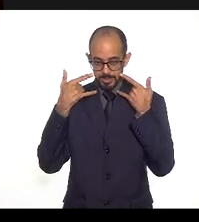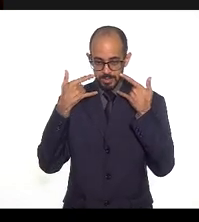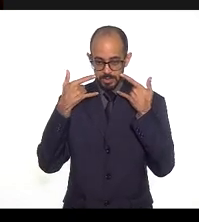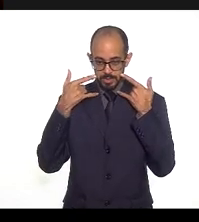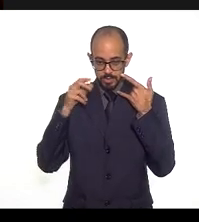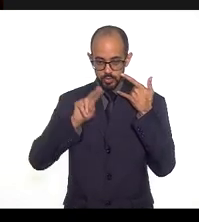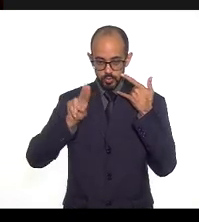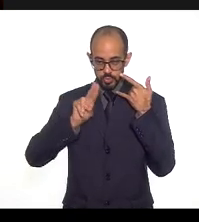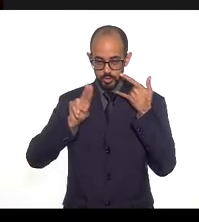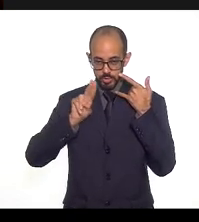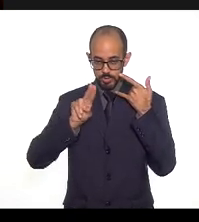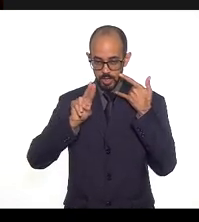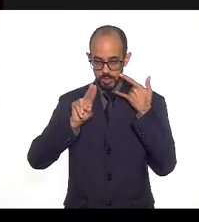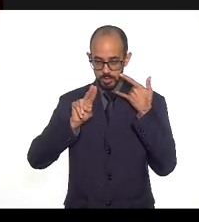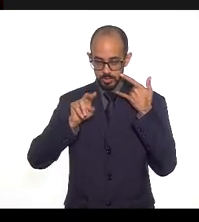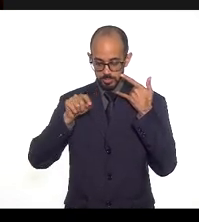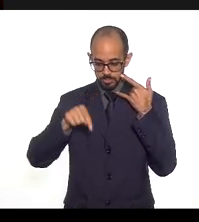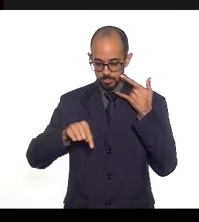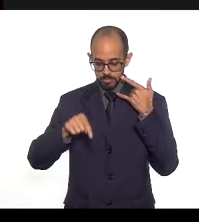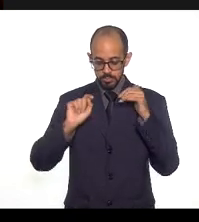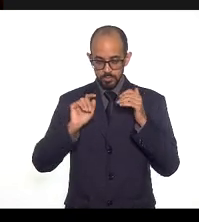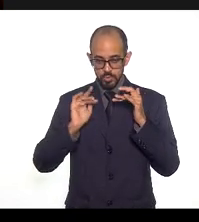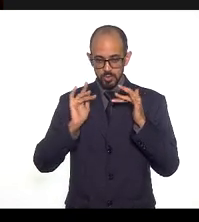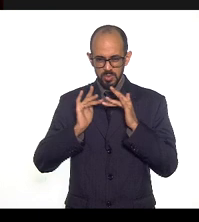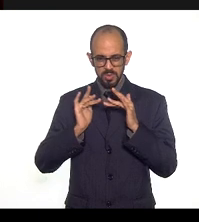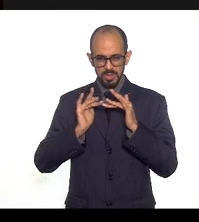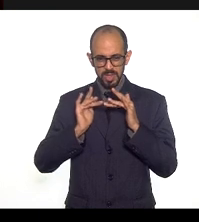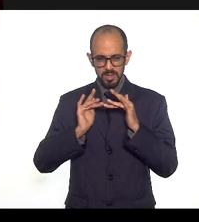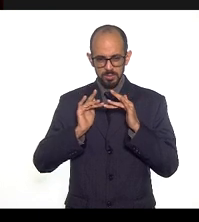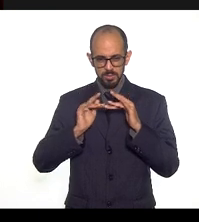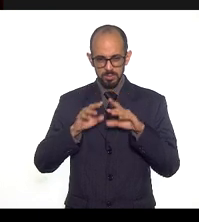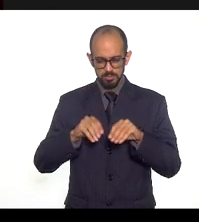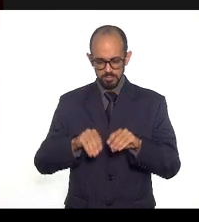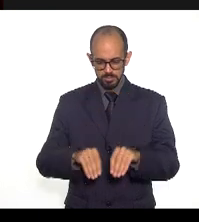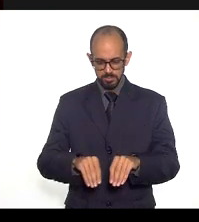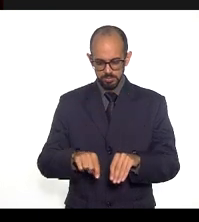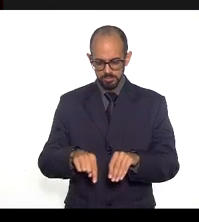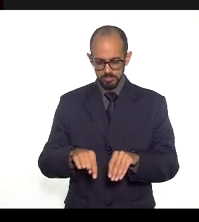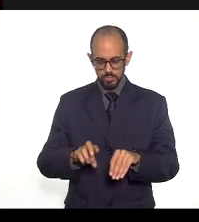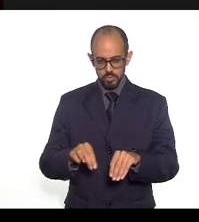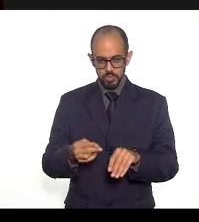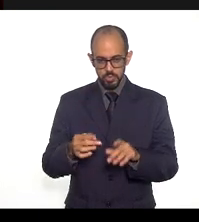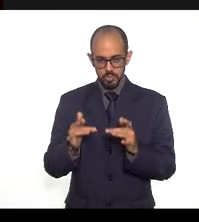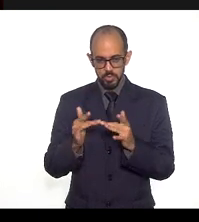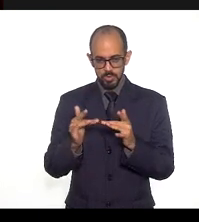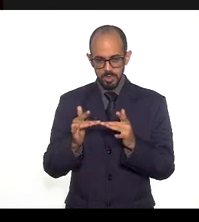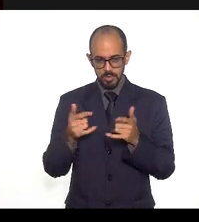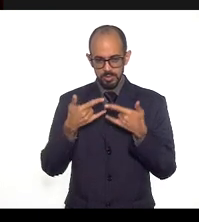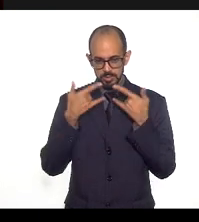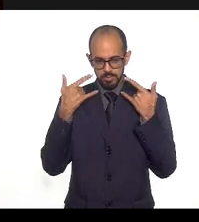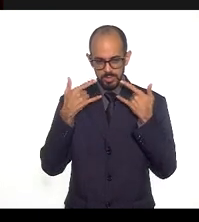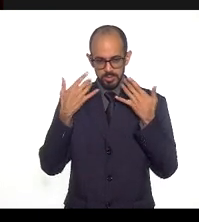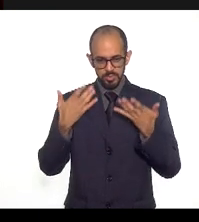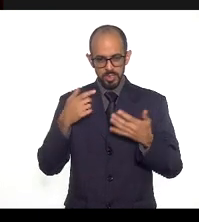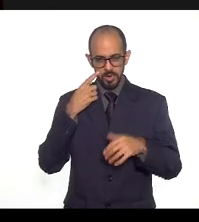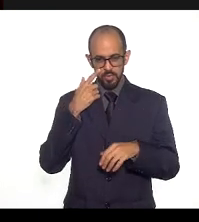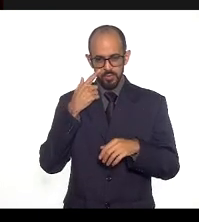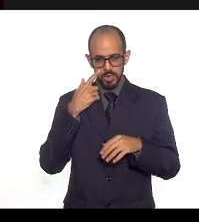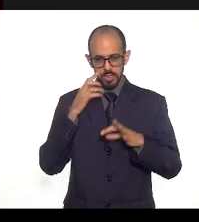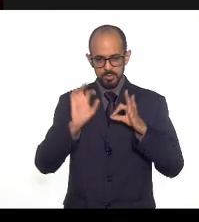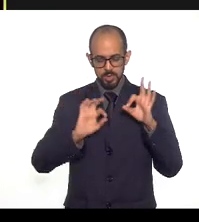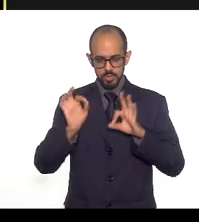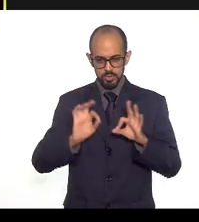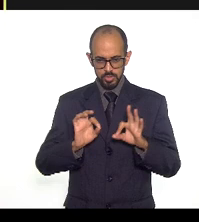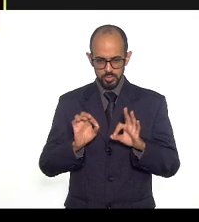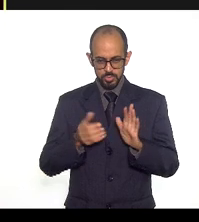utilizadas, mais contato manual ou contato entre as máscaras? Eu queria dar uma olhada nesse projeto.